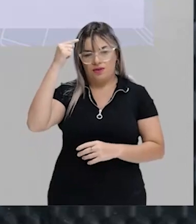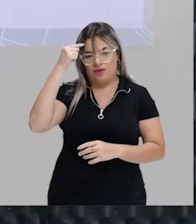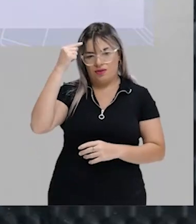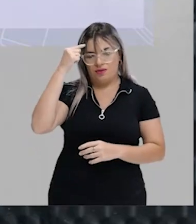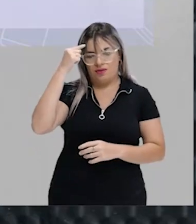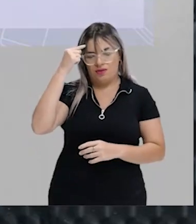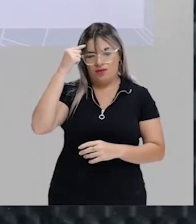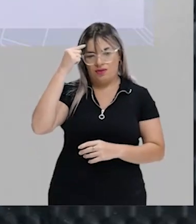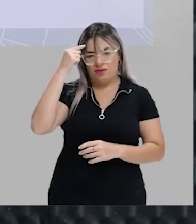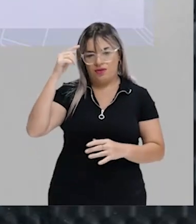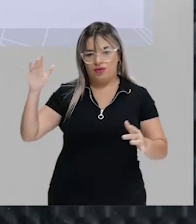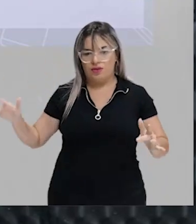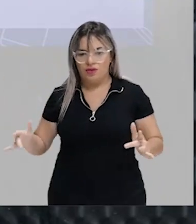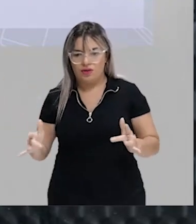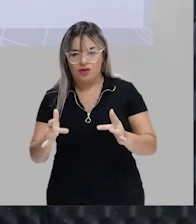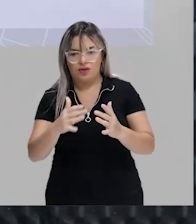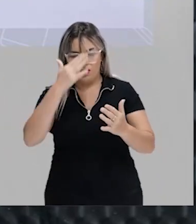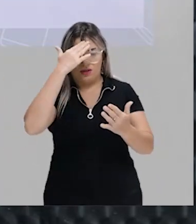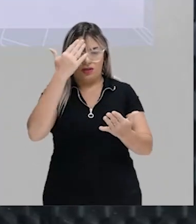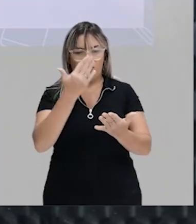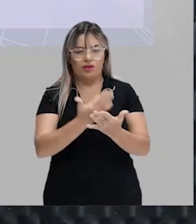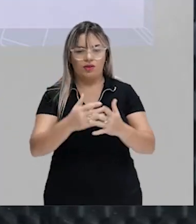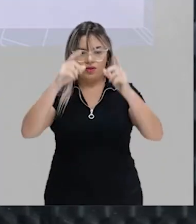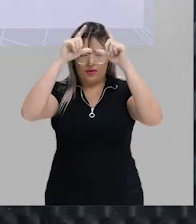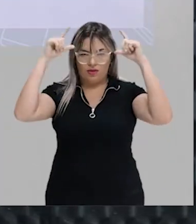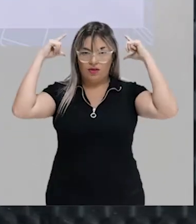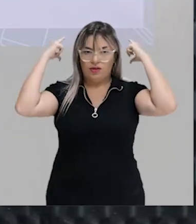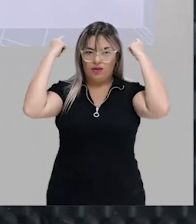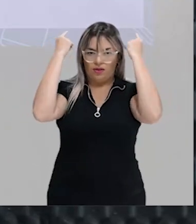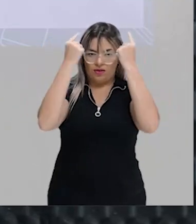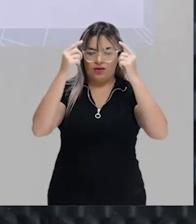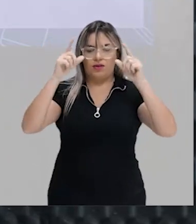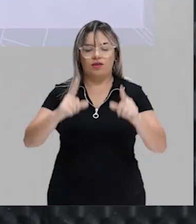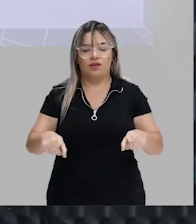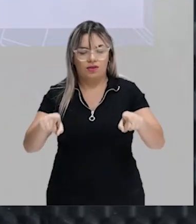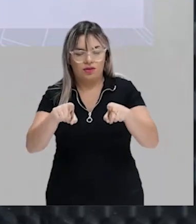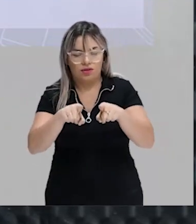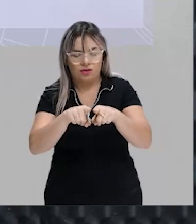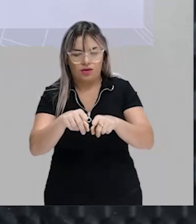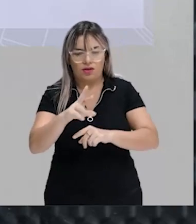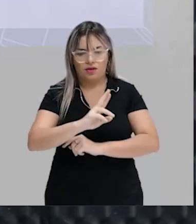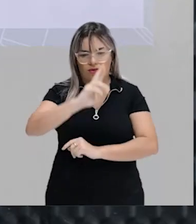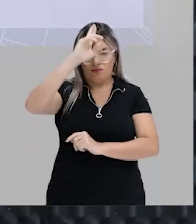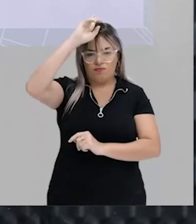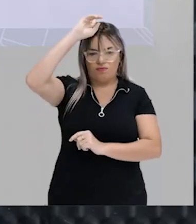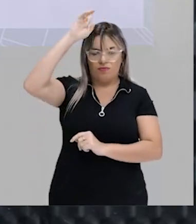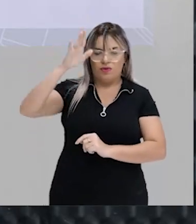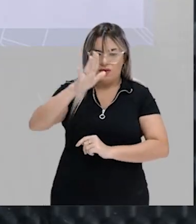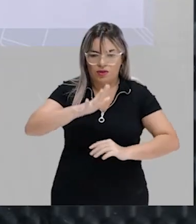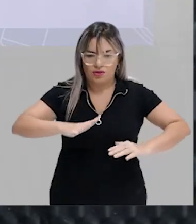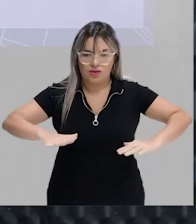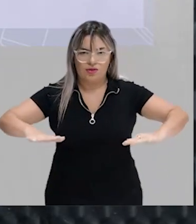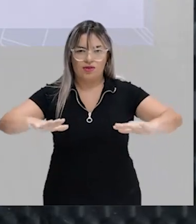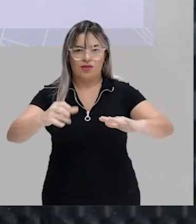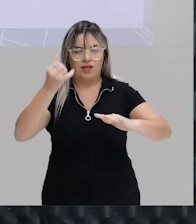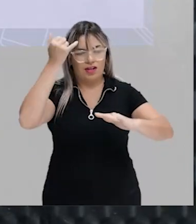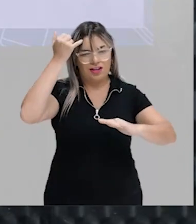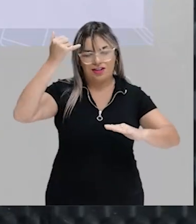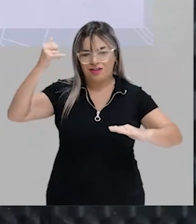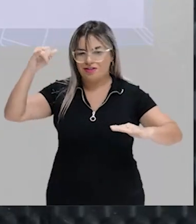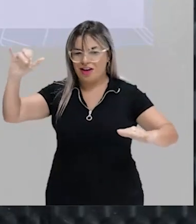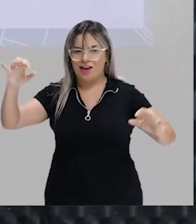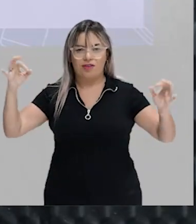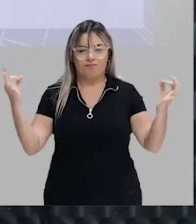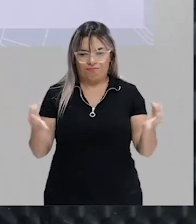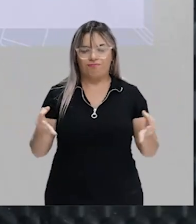do classicismo acreditavam que os gregos e os romanos dominavam as ideias de beleza.